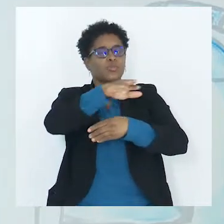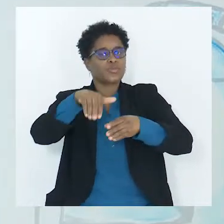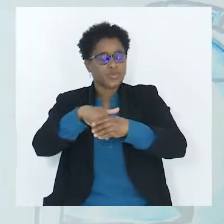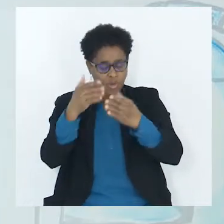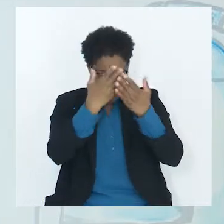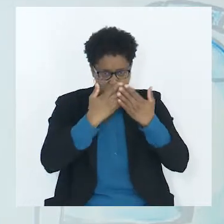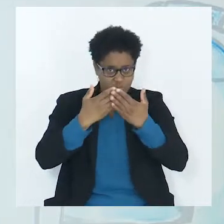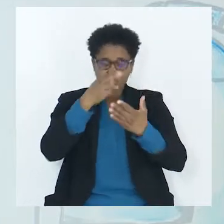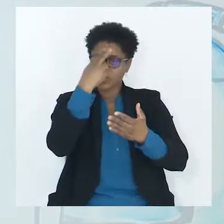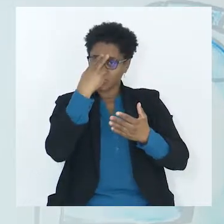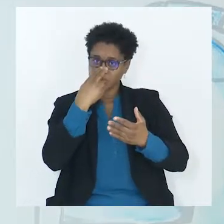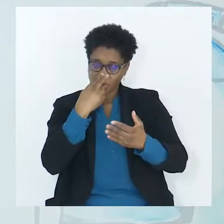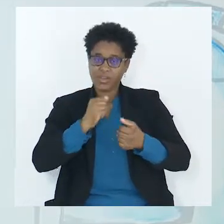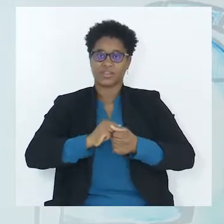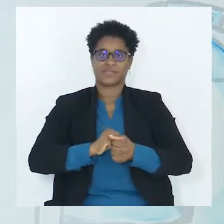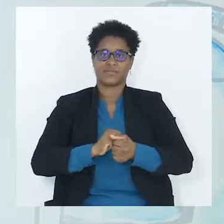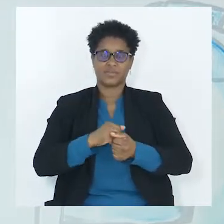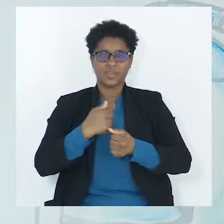Estudo de História,